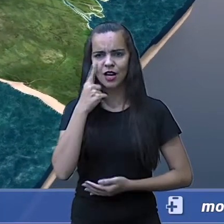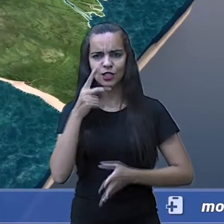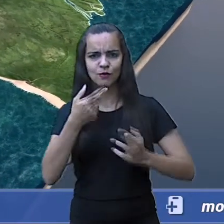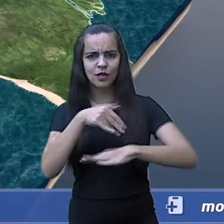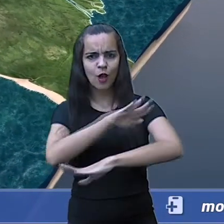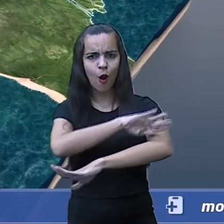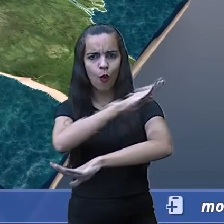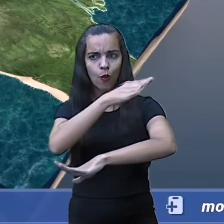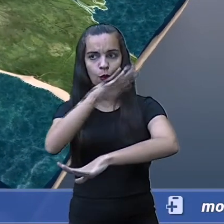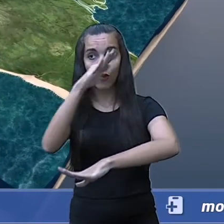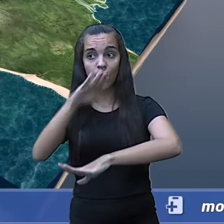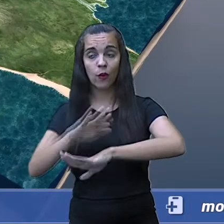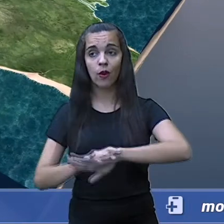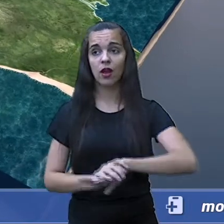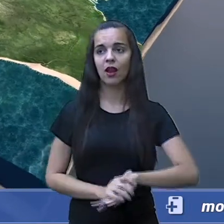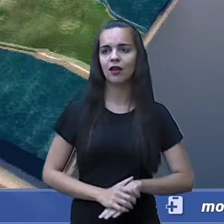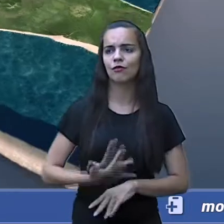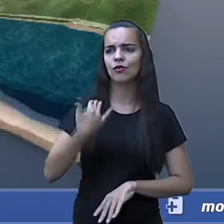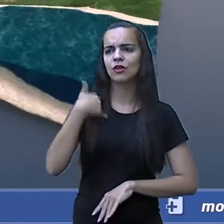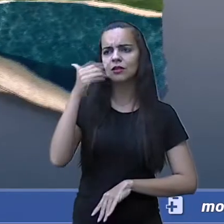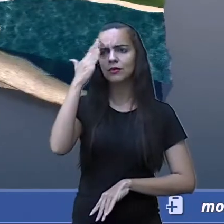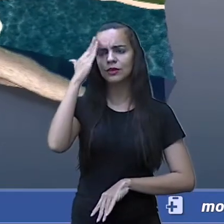relevo. Nós temos aqui,